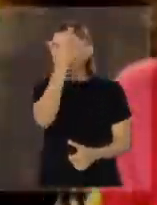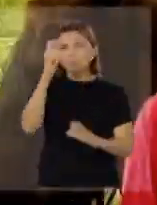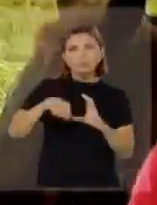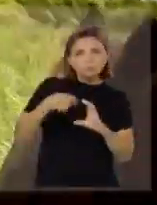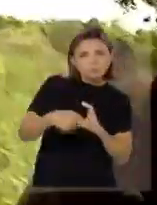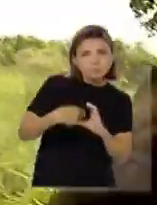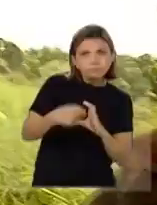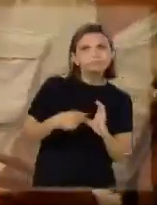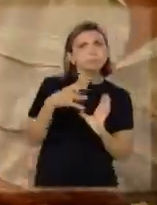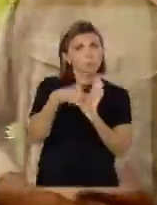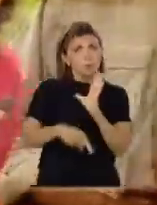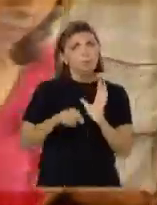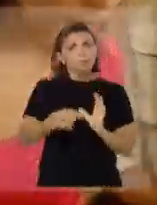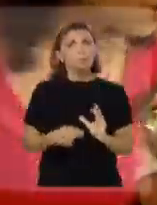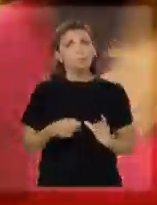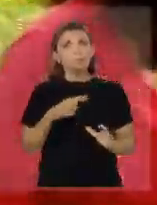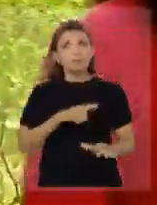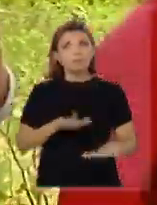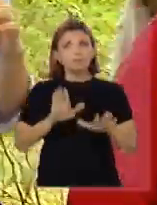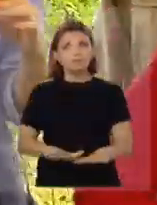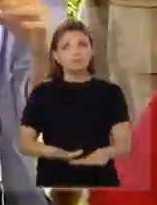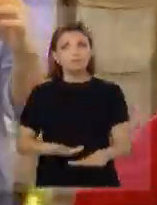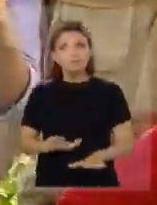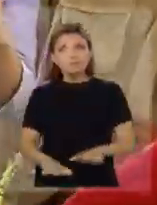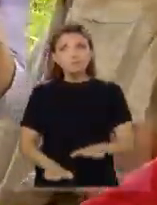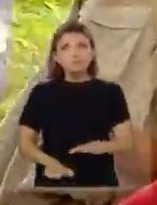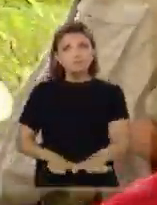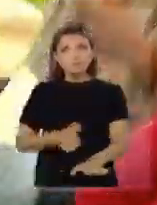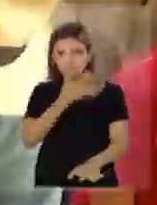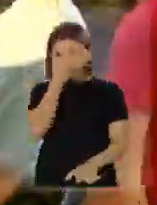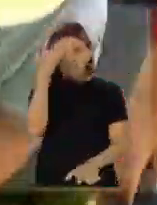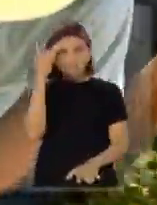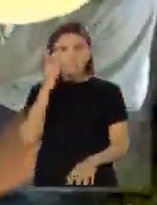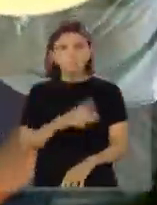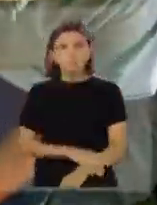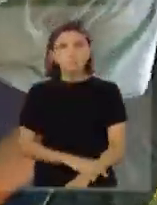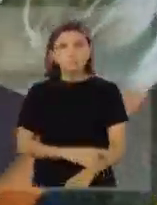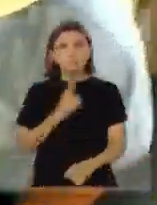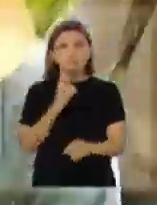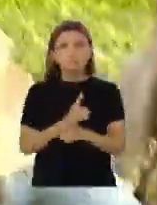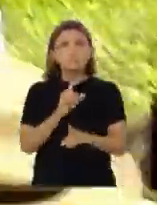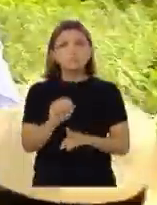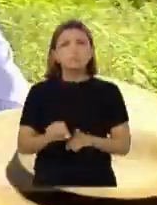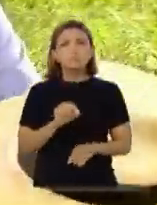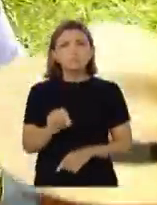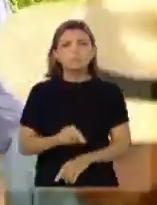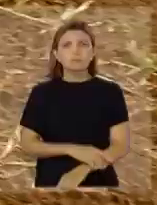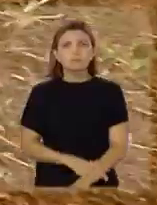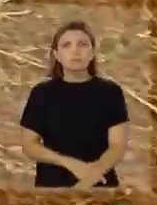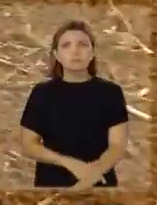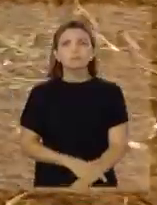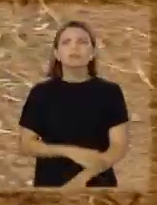A Marta está certa. Eu tenho que filmar isso, hein? Nossa, achei uma. Olha.